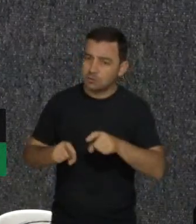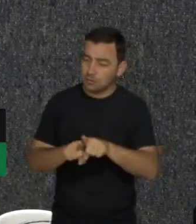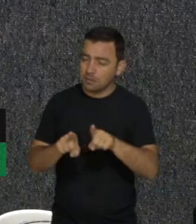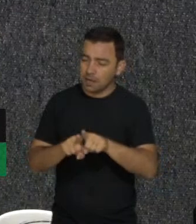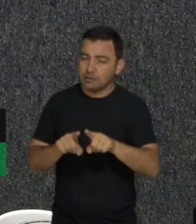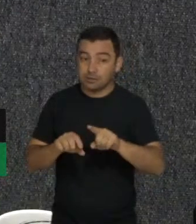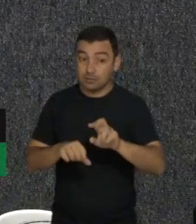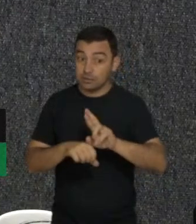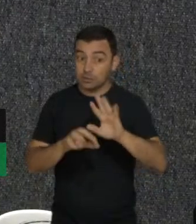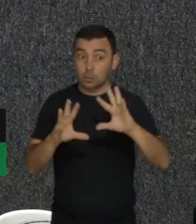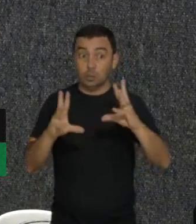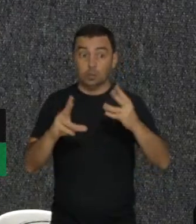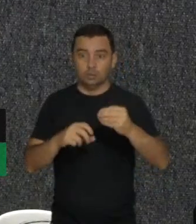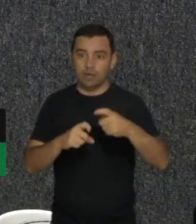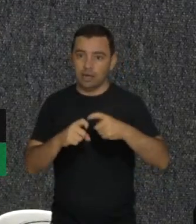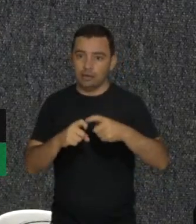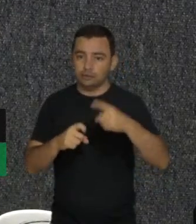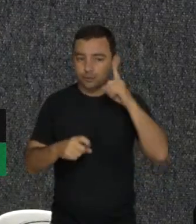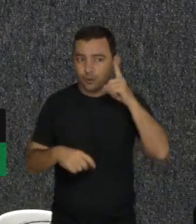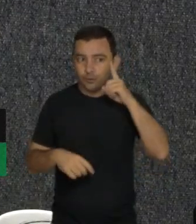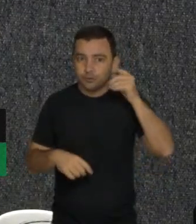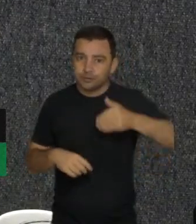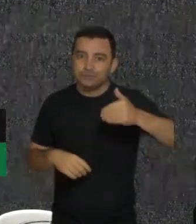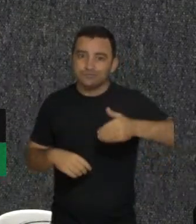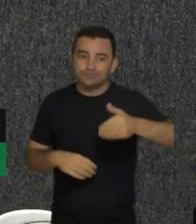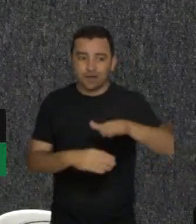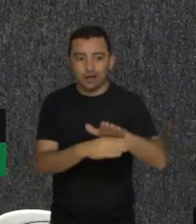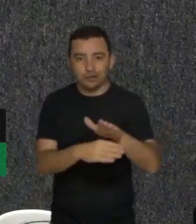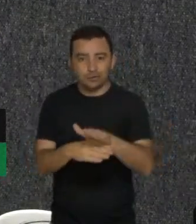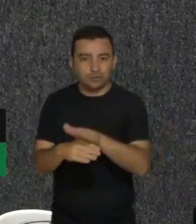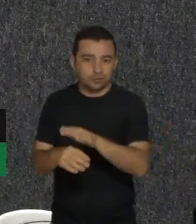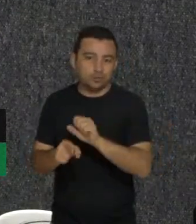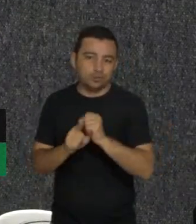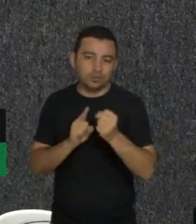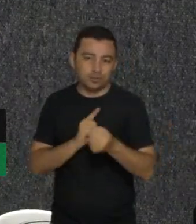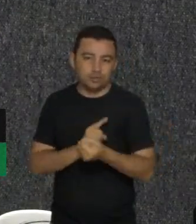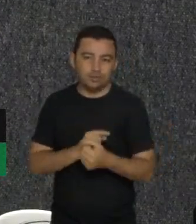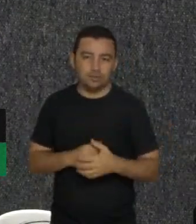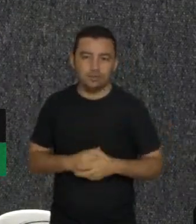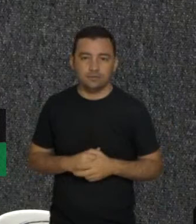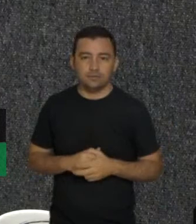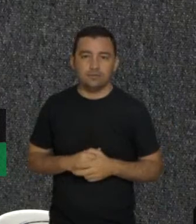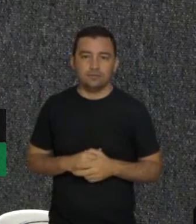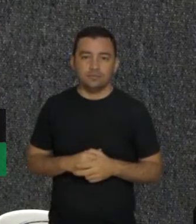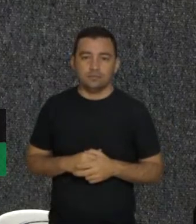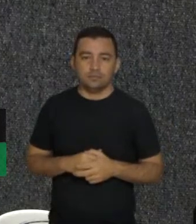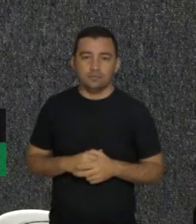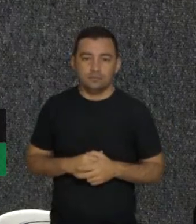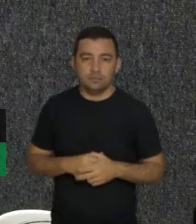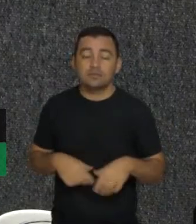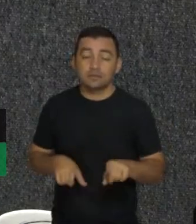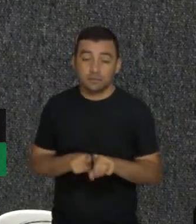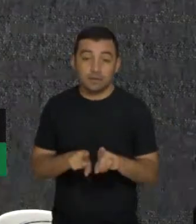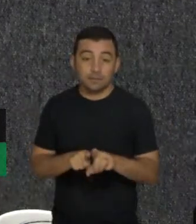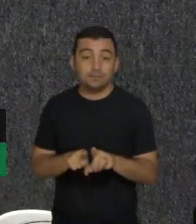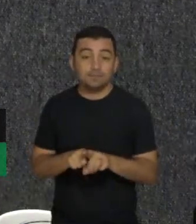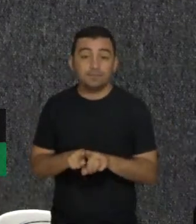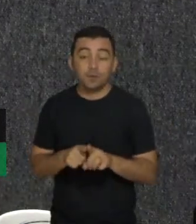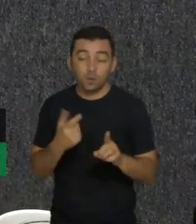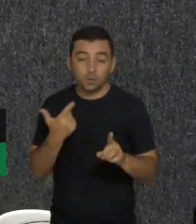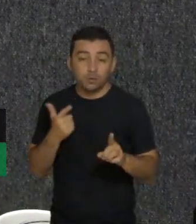né que no dia a dia fazem a diferença na nossa sociedade e para e passo quero também